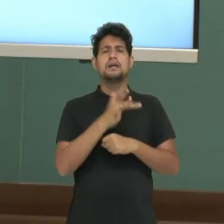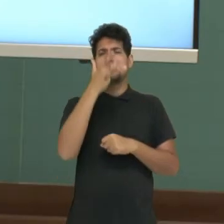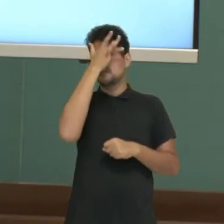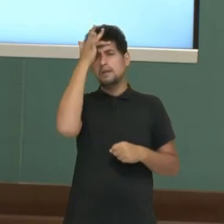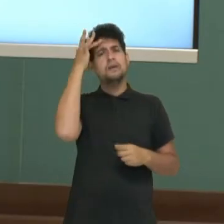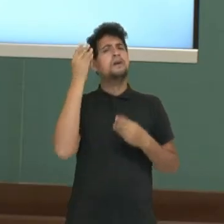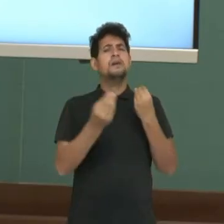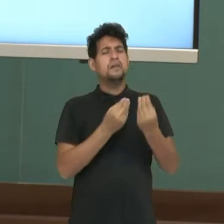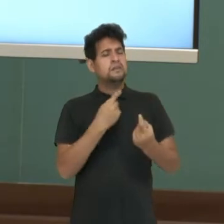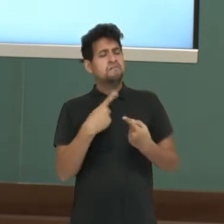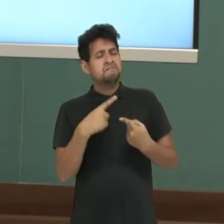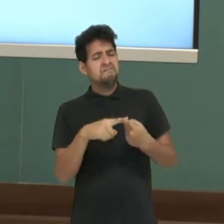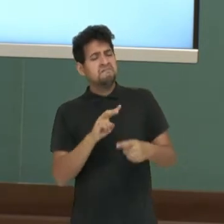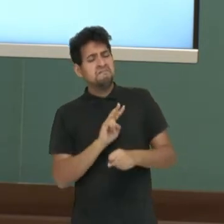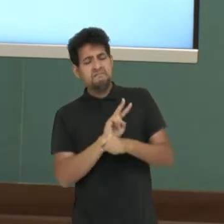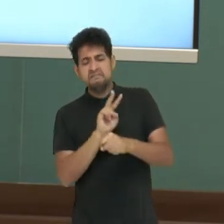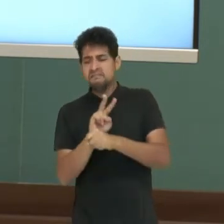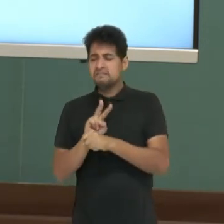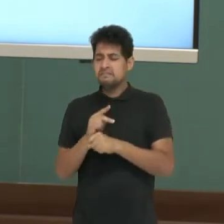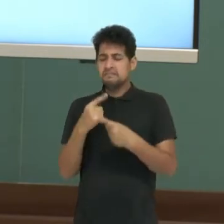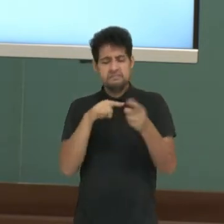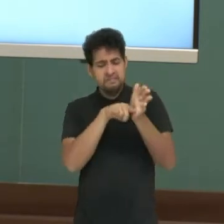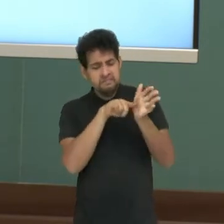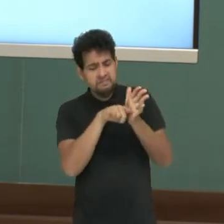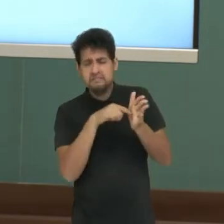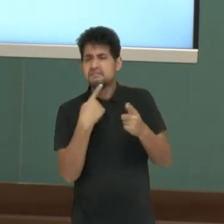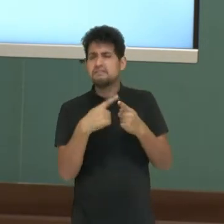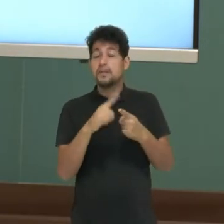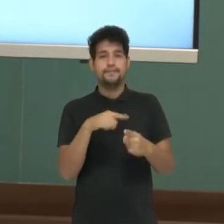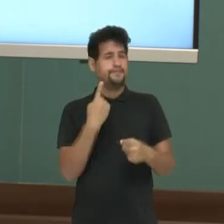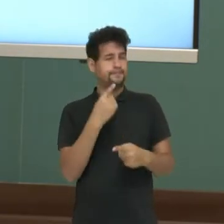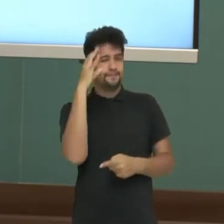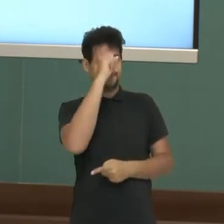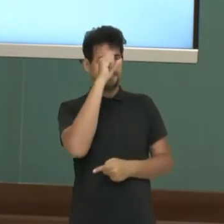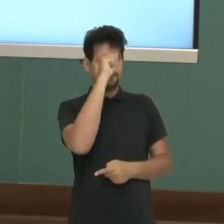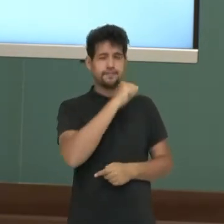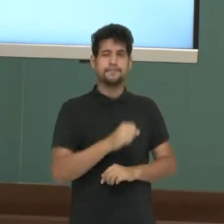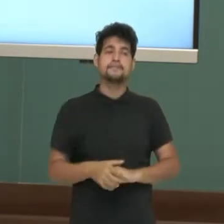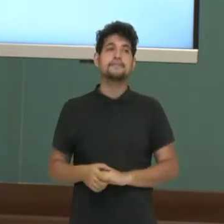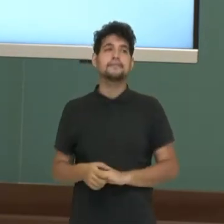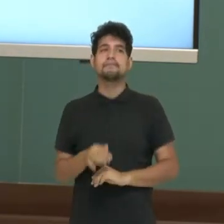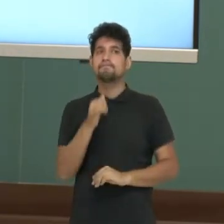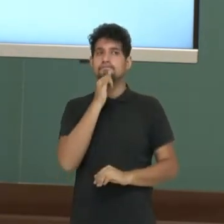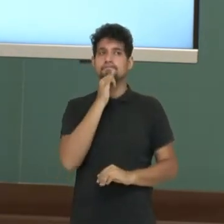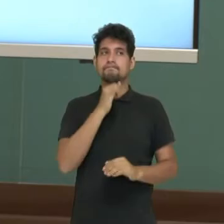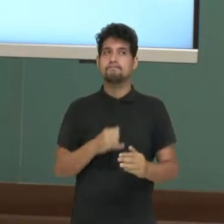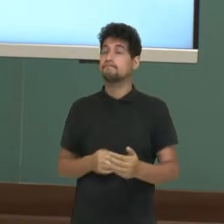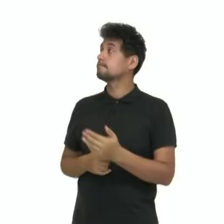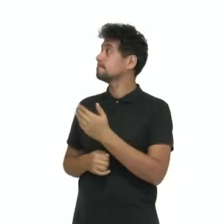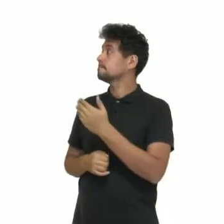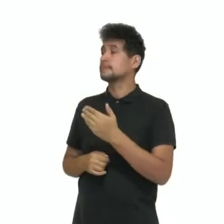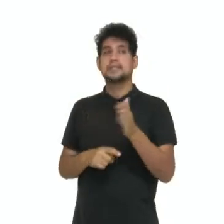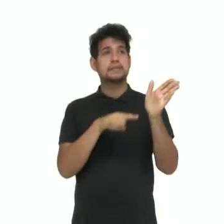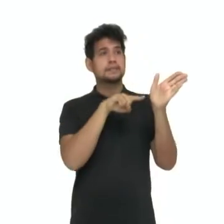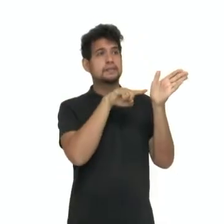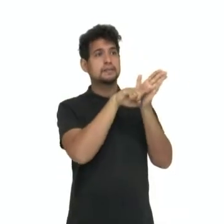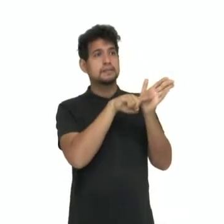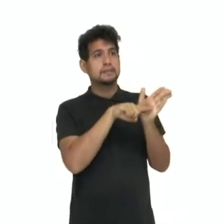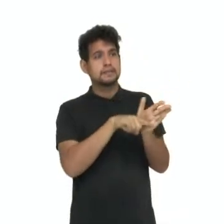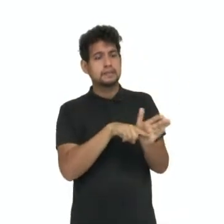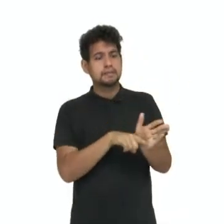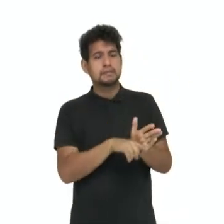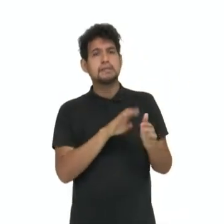que serve, né, ir lá e pesquisar? Nós vamos ver aqui agora. Então, por exemplo, olha aqui, ó, as pesquisas científicas podem ajudar,